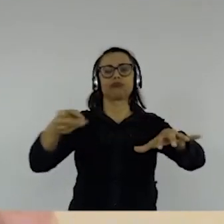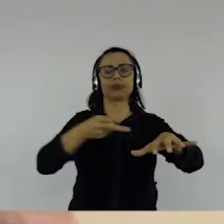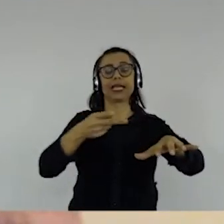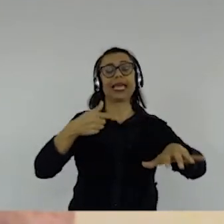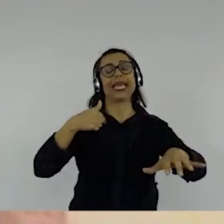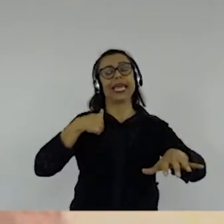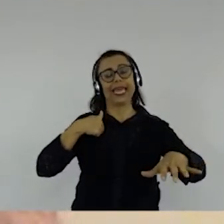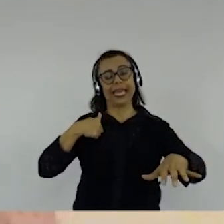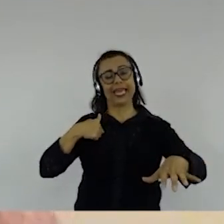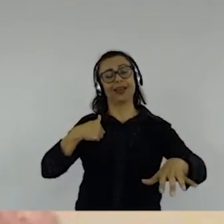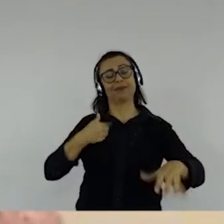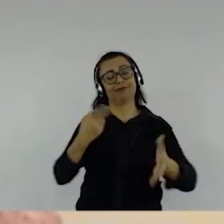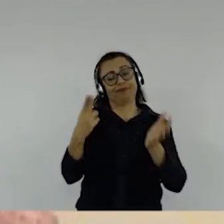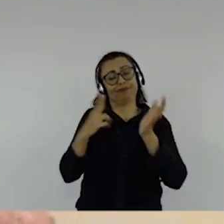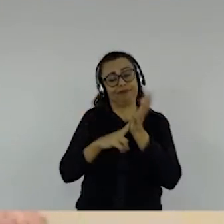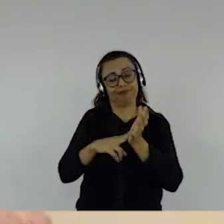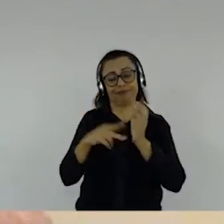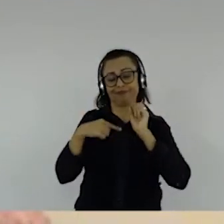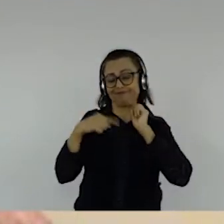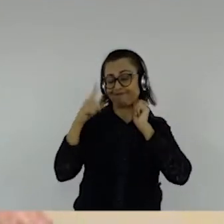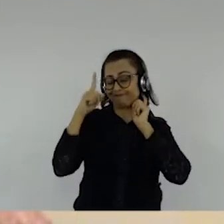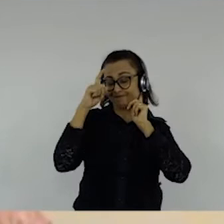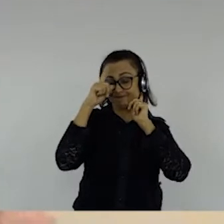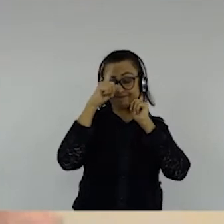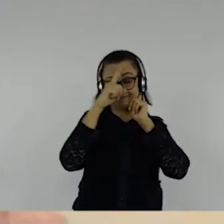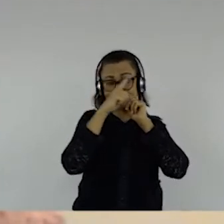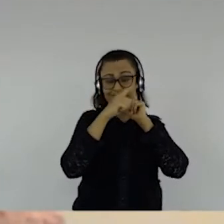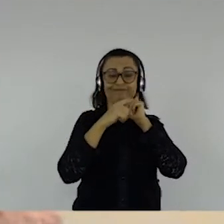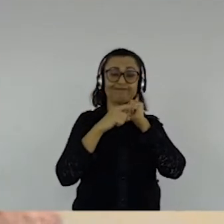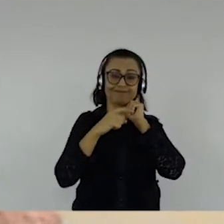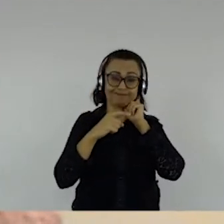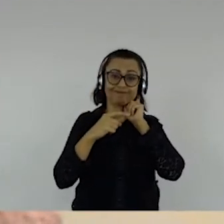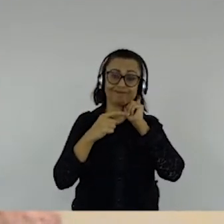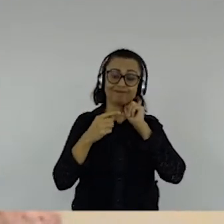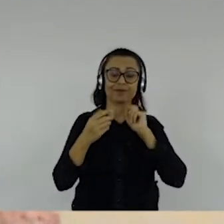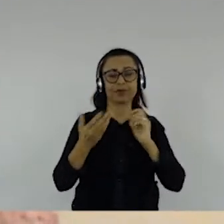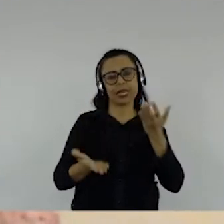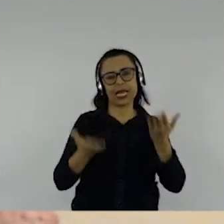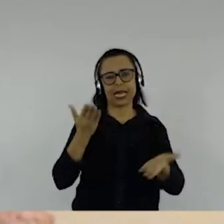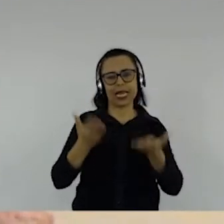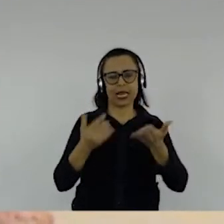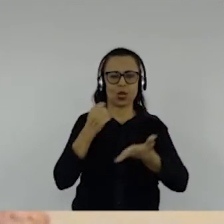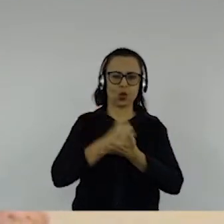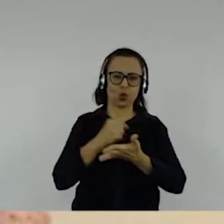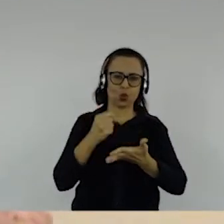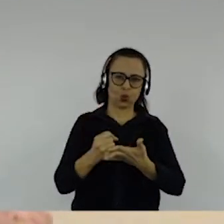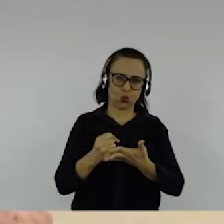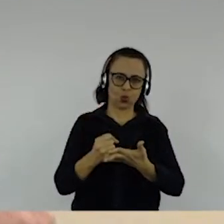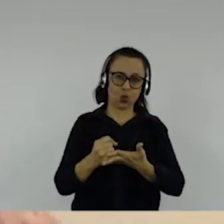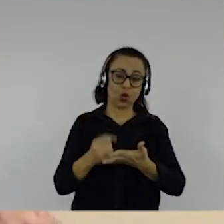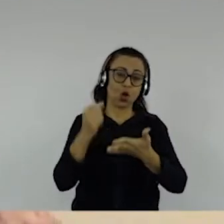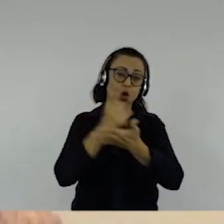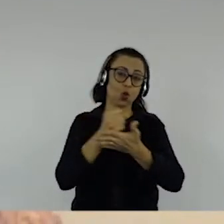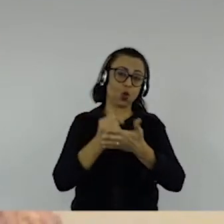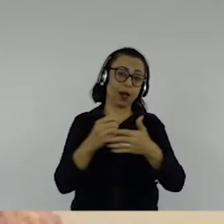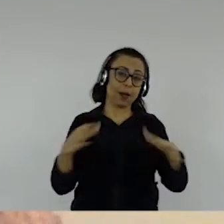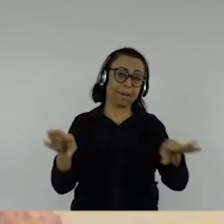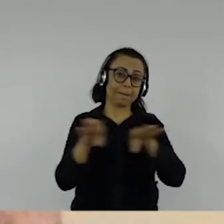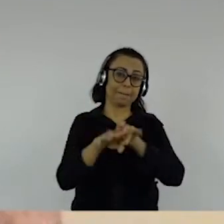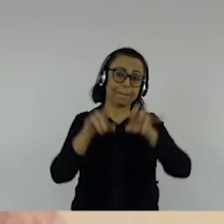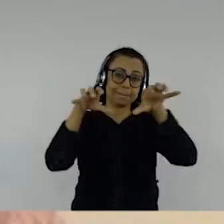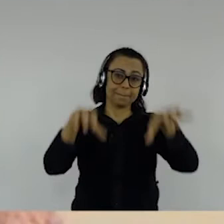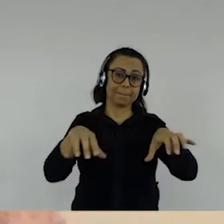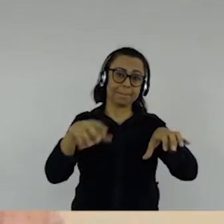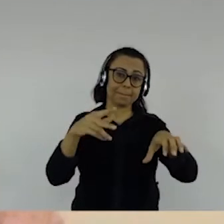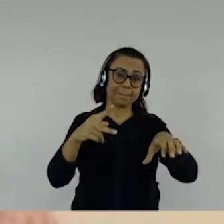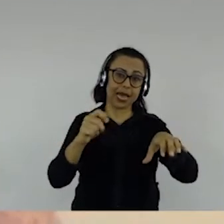muita dificuldade em reconhecer um princípio de equilíbrio contratual em contratos paritários. Eu já